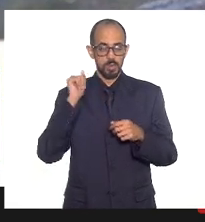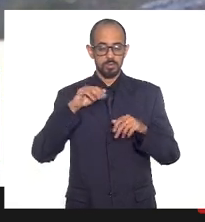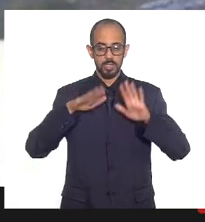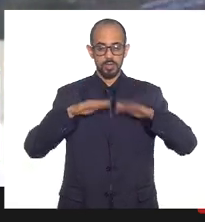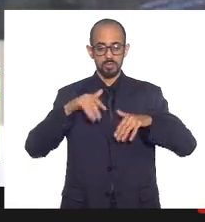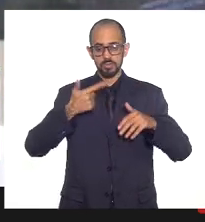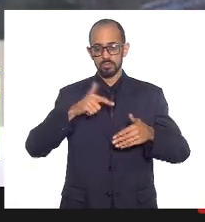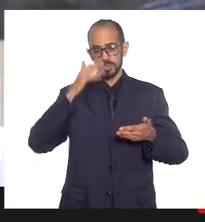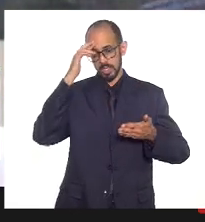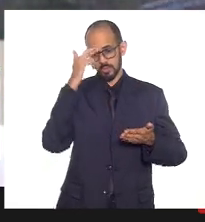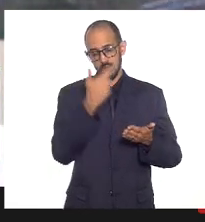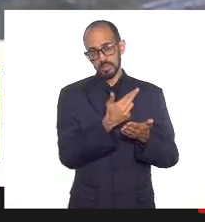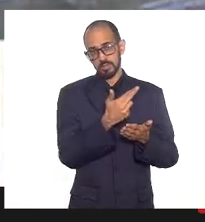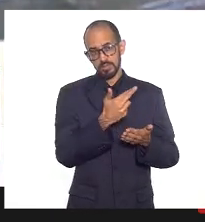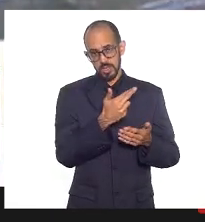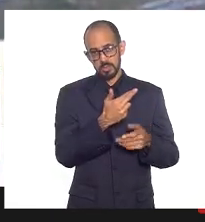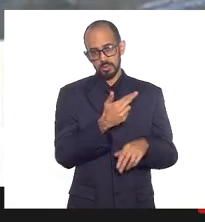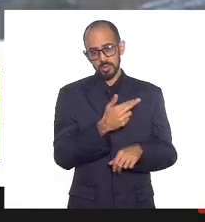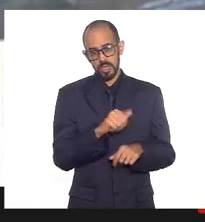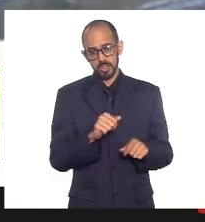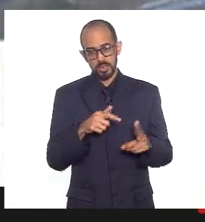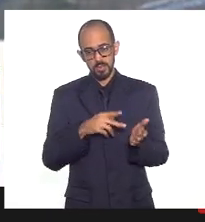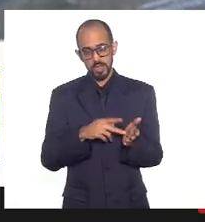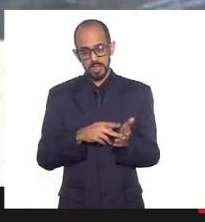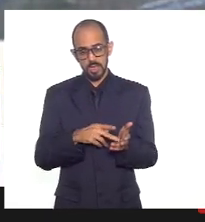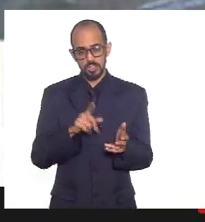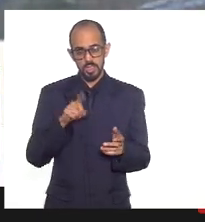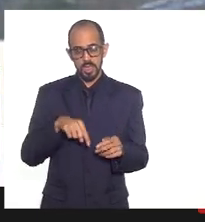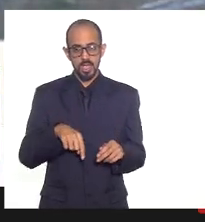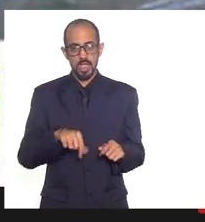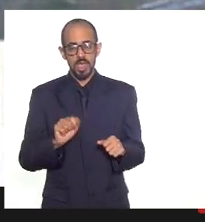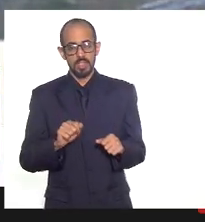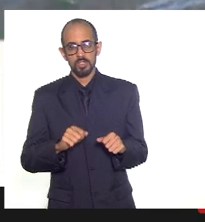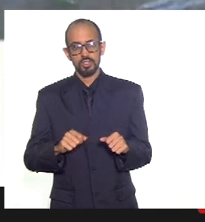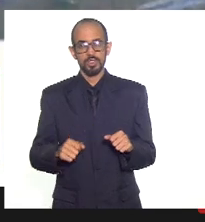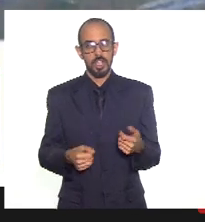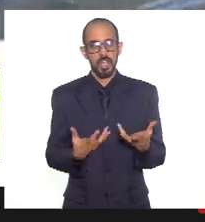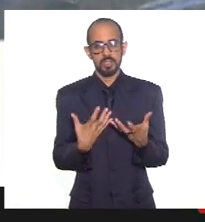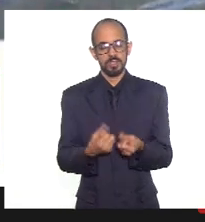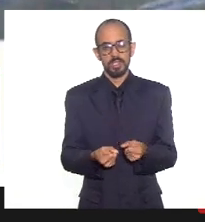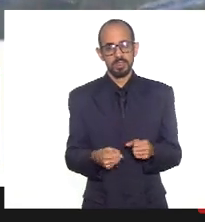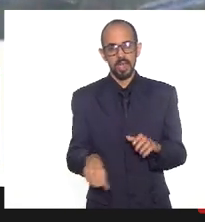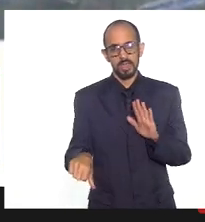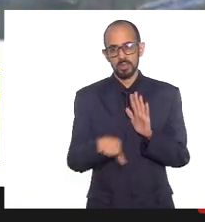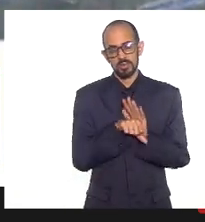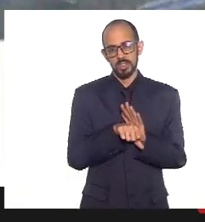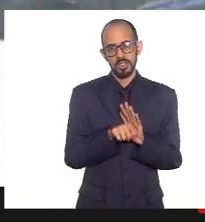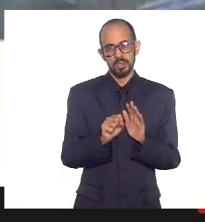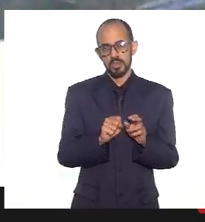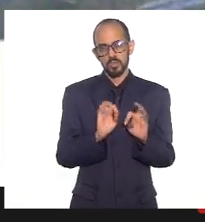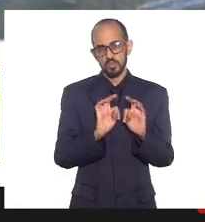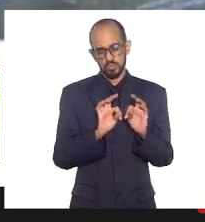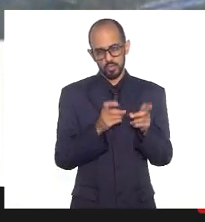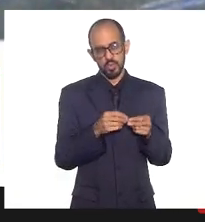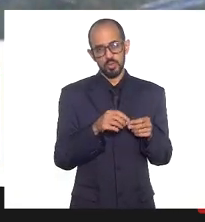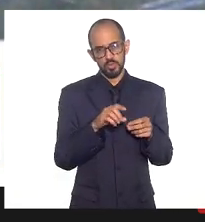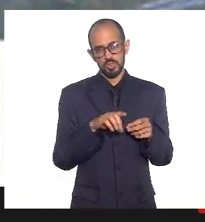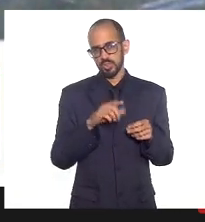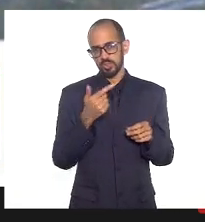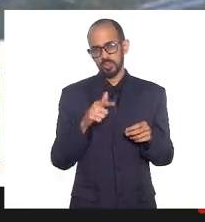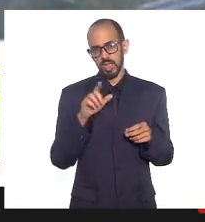narrativas, na verdade, são as de criminalização e naturalização da violação de todos ali, né? Dos direitos de todos, como